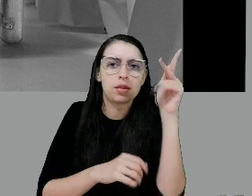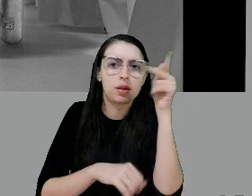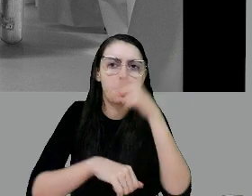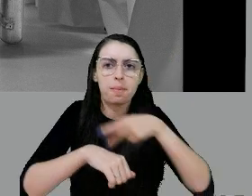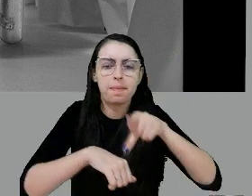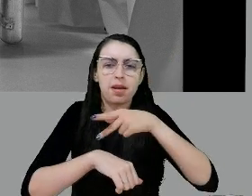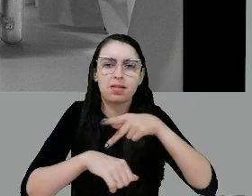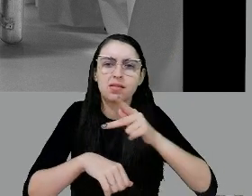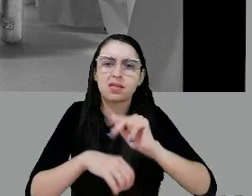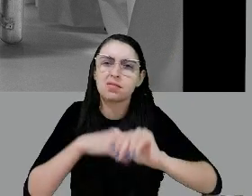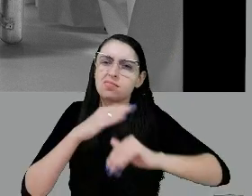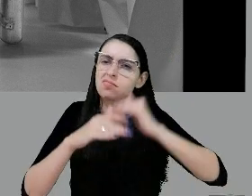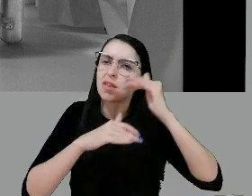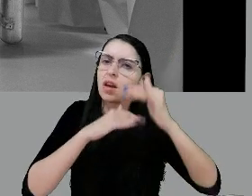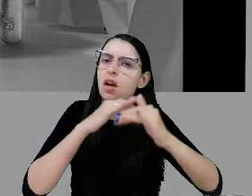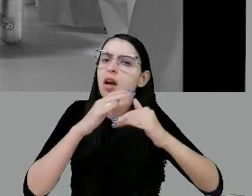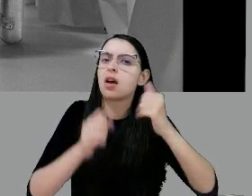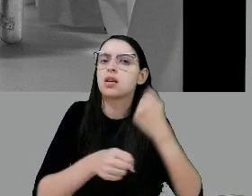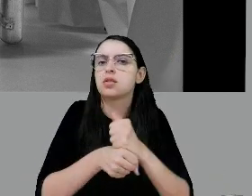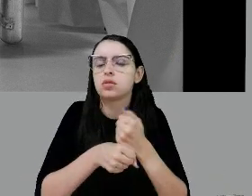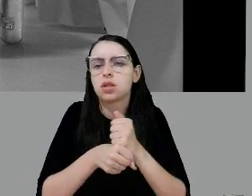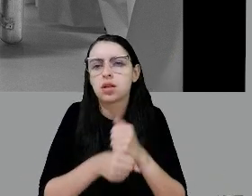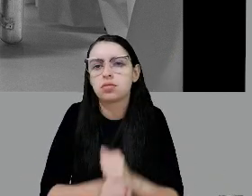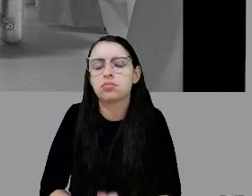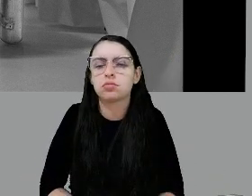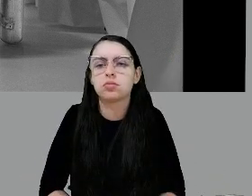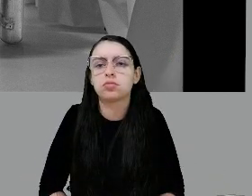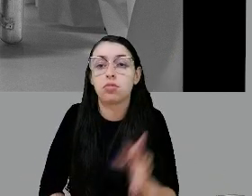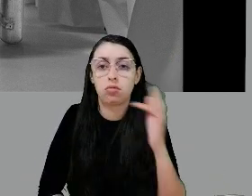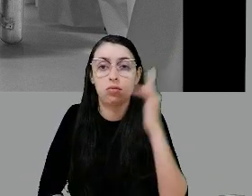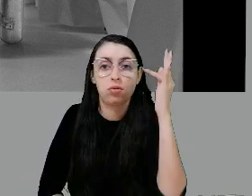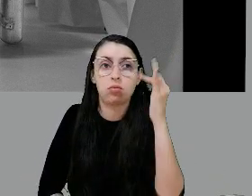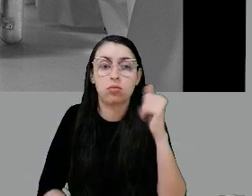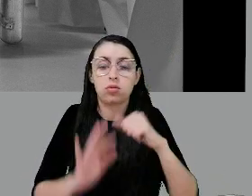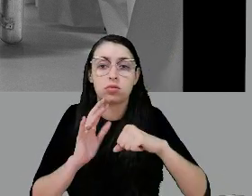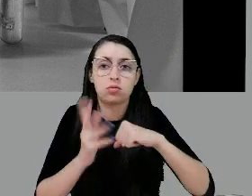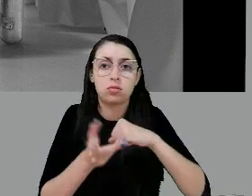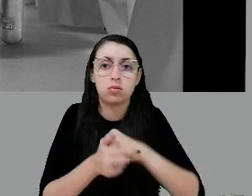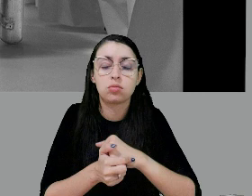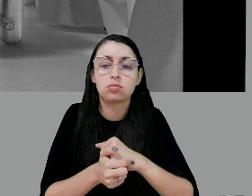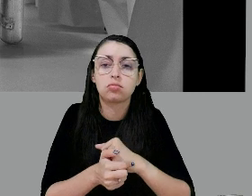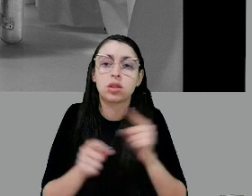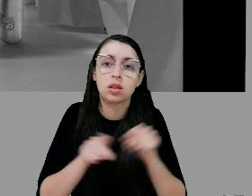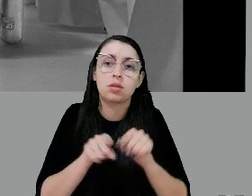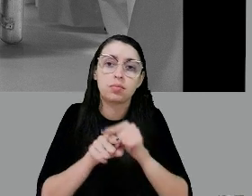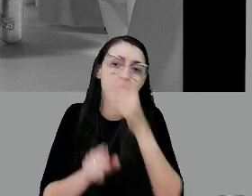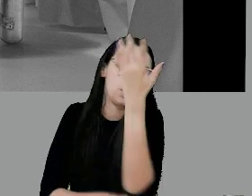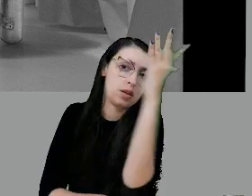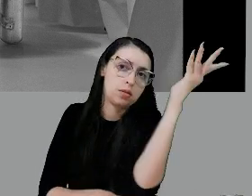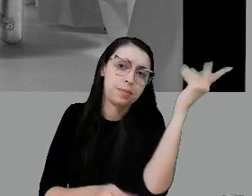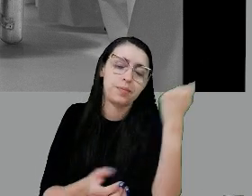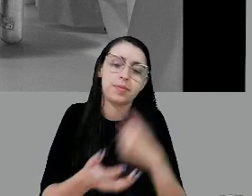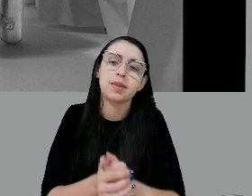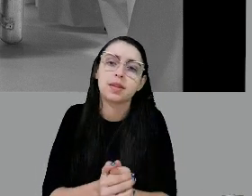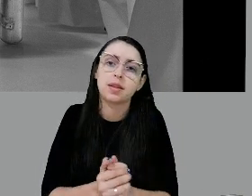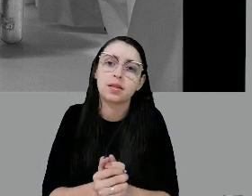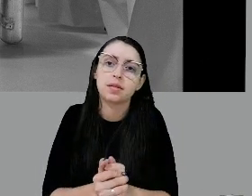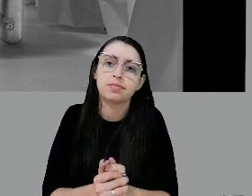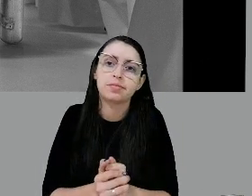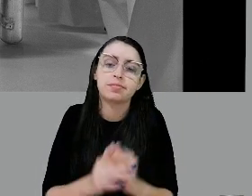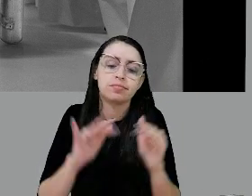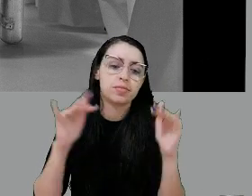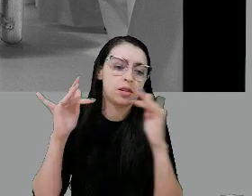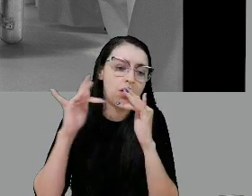nosso país durante os próximos anos, talvez. A questão da pandemia e a questão ambiental da Amazônia. E